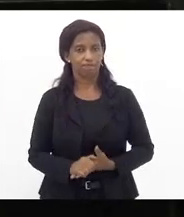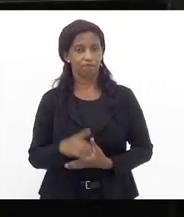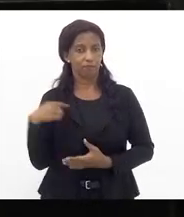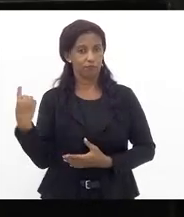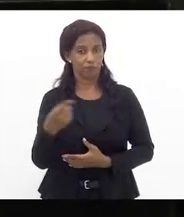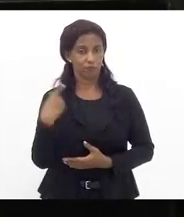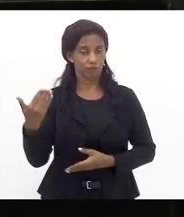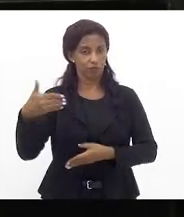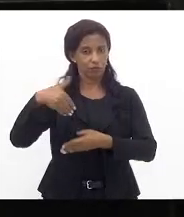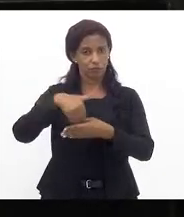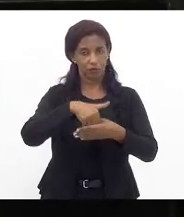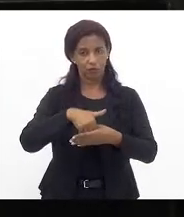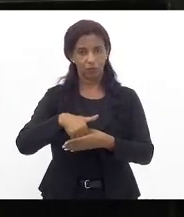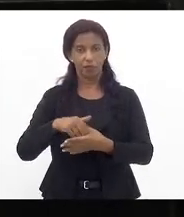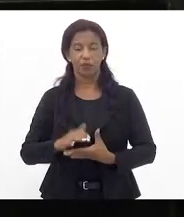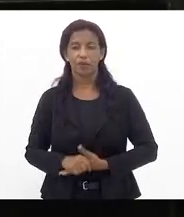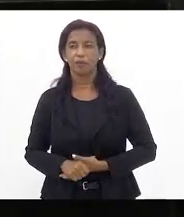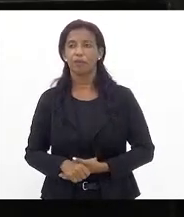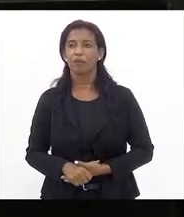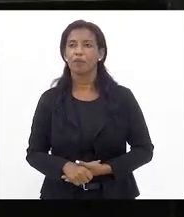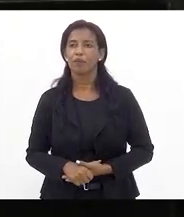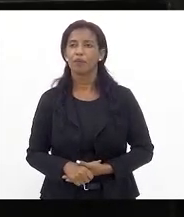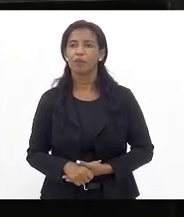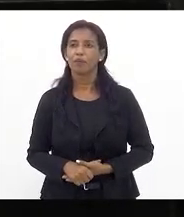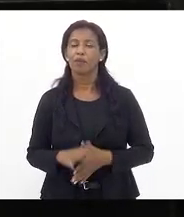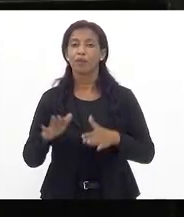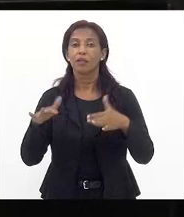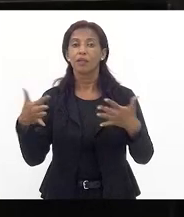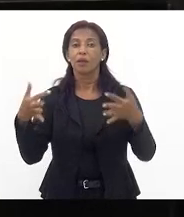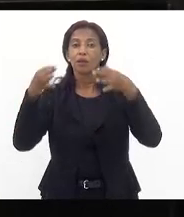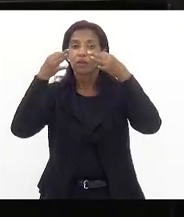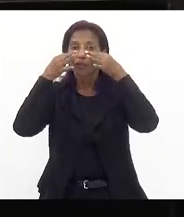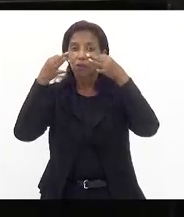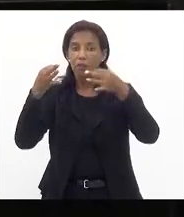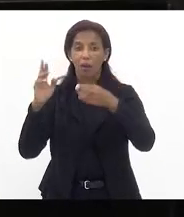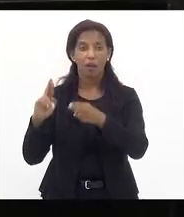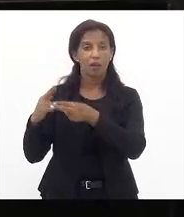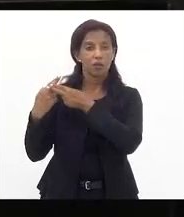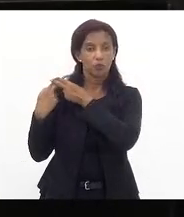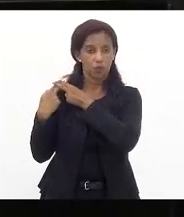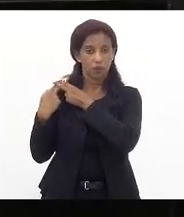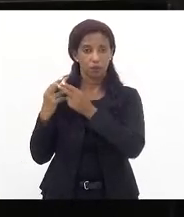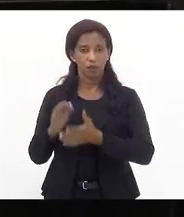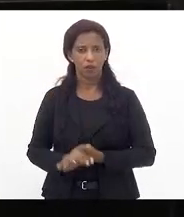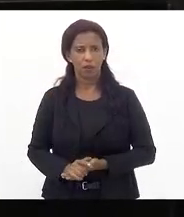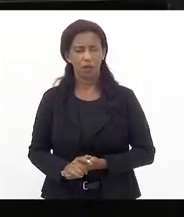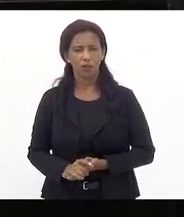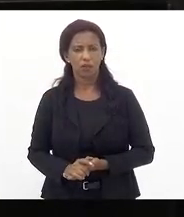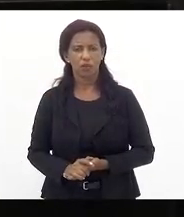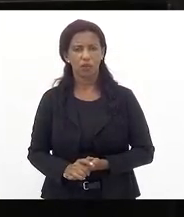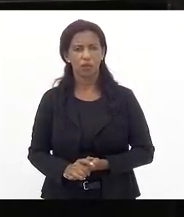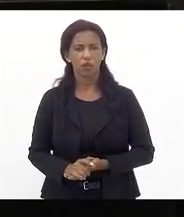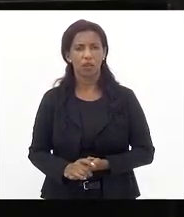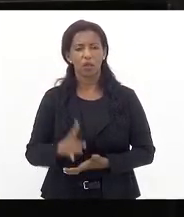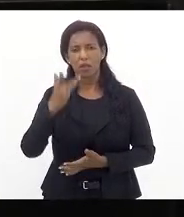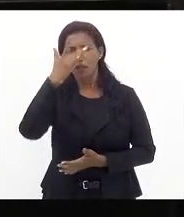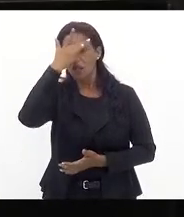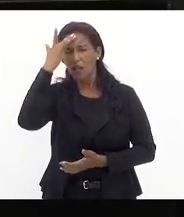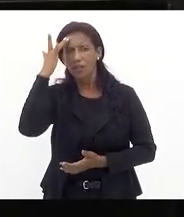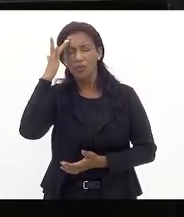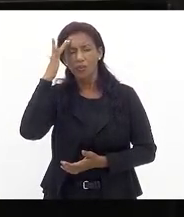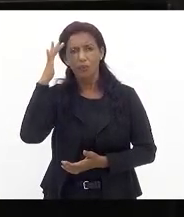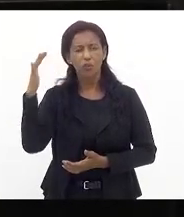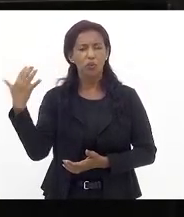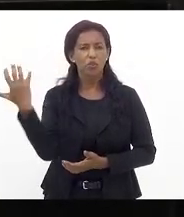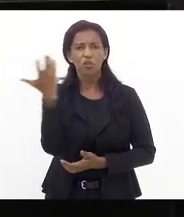votando. Então, eu queria chamar à responsabilidade aqueles que não defendem